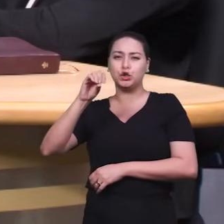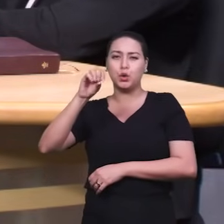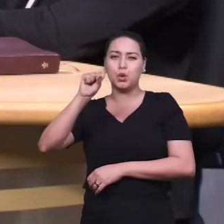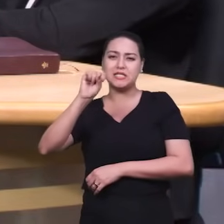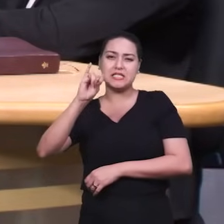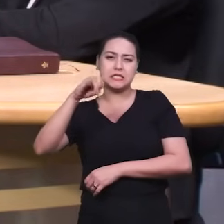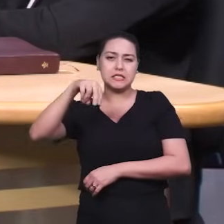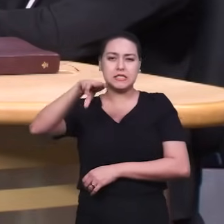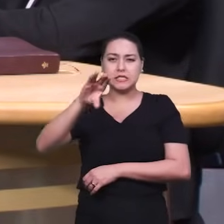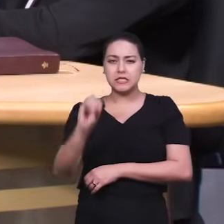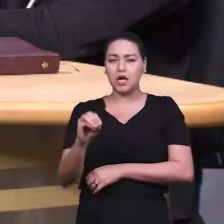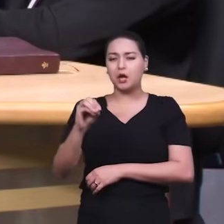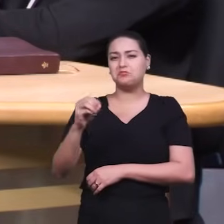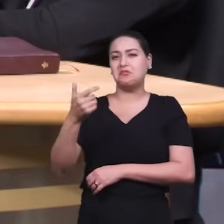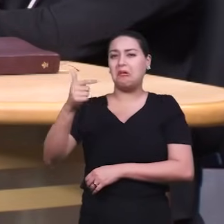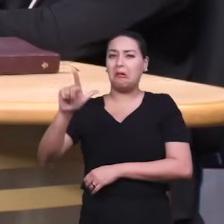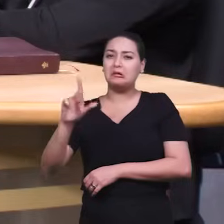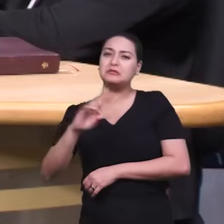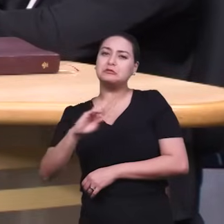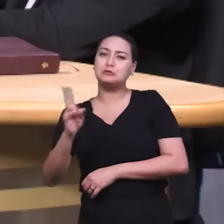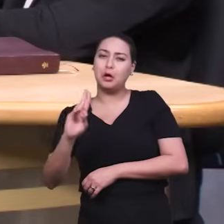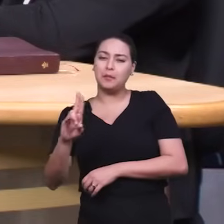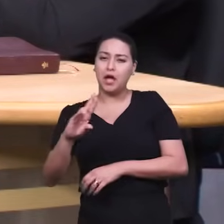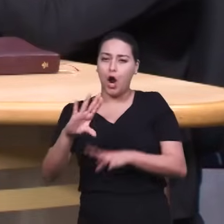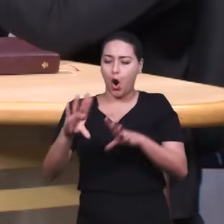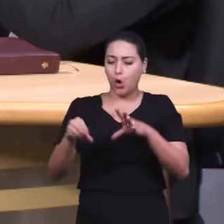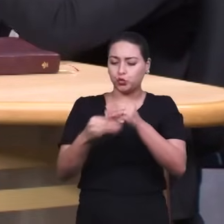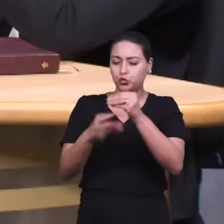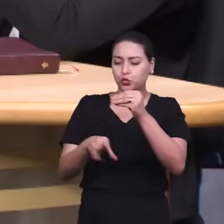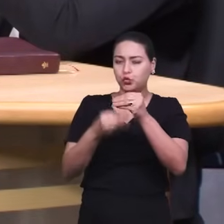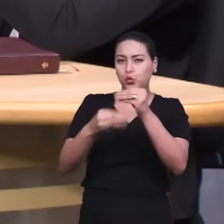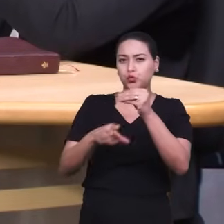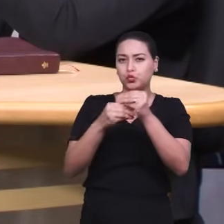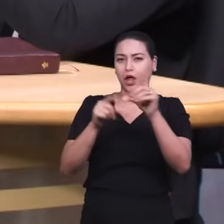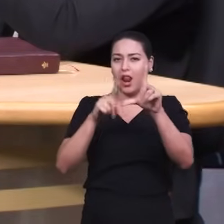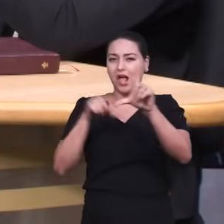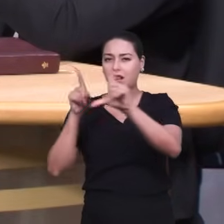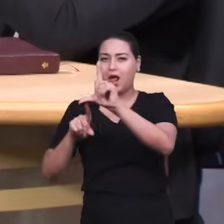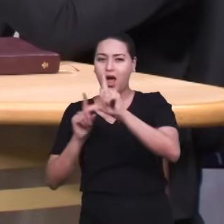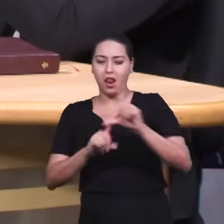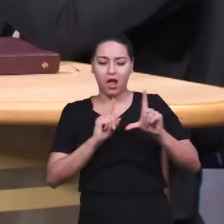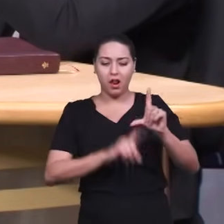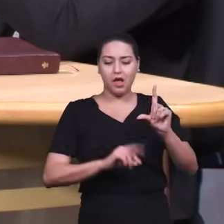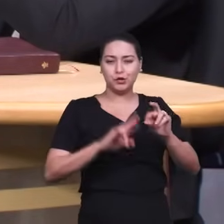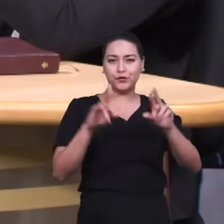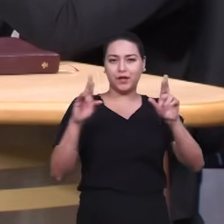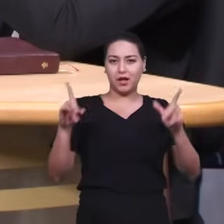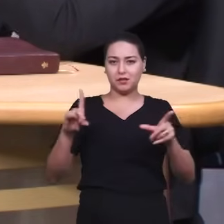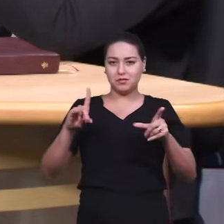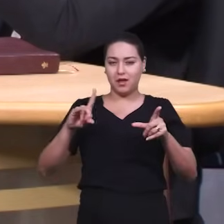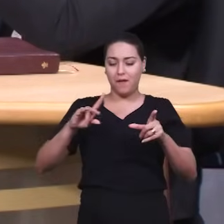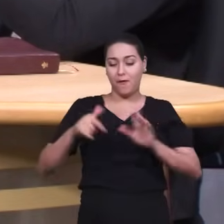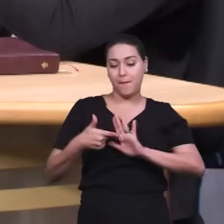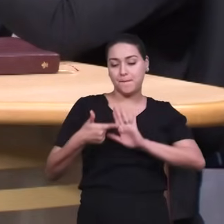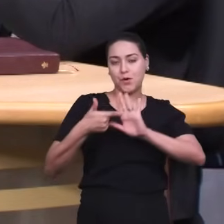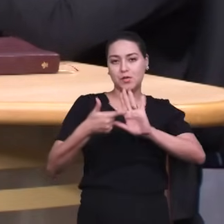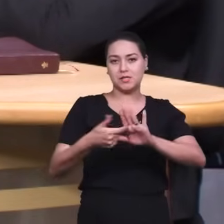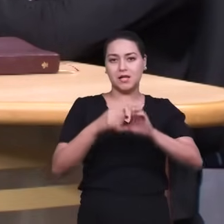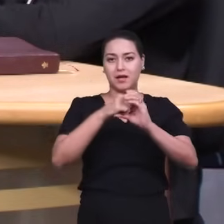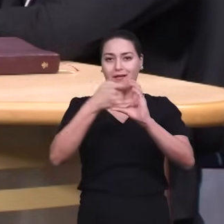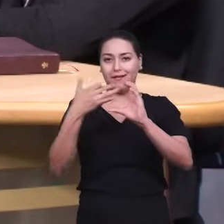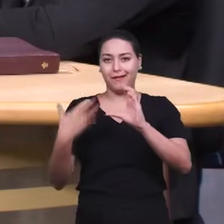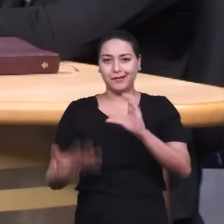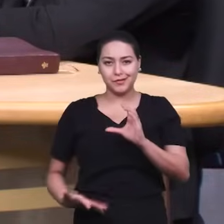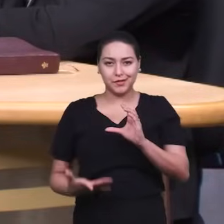o C, a citosina, o G, a guanina, todo esse conjunto de códigos, né, vão expressar as